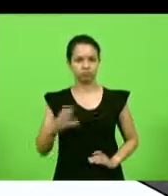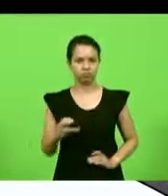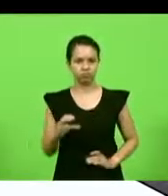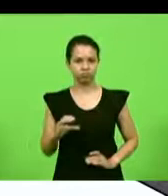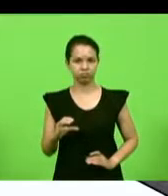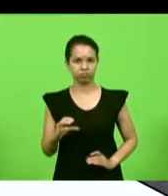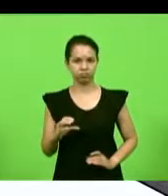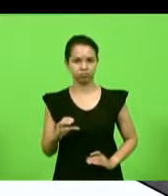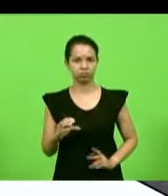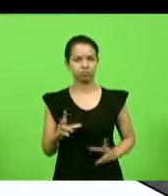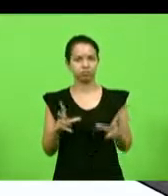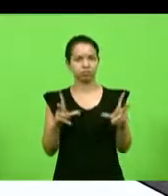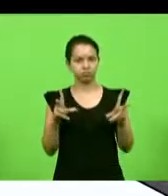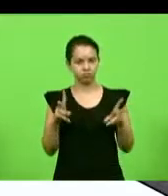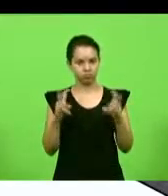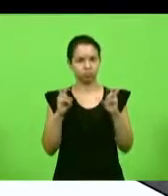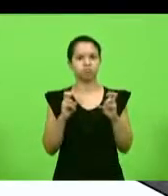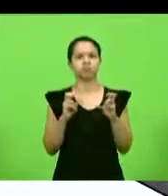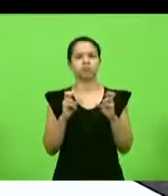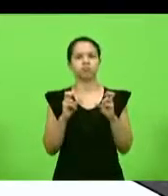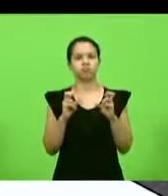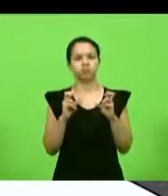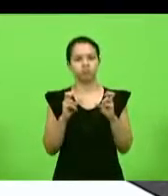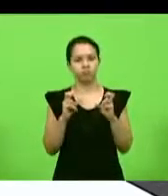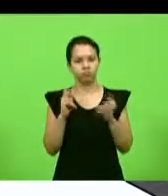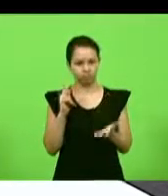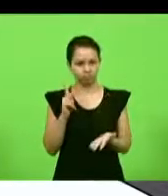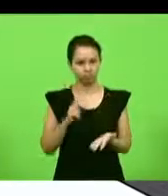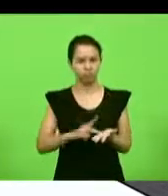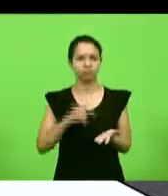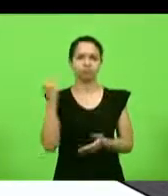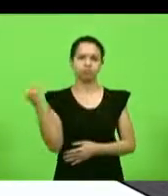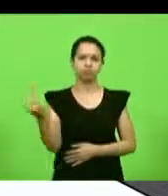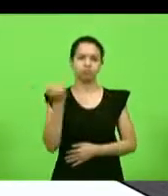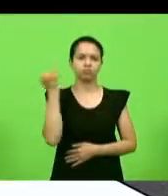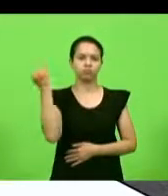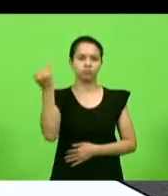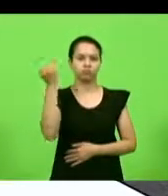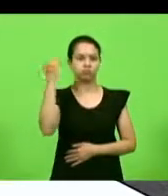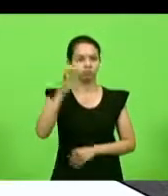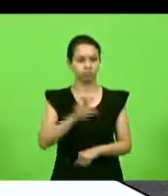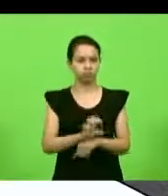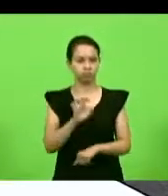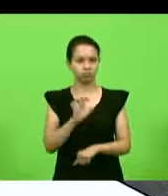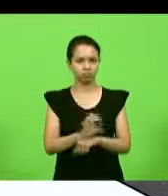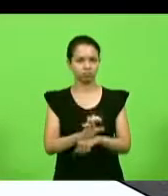não reconheça a importância que tem para o nosso Estado da 470,